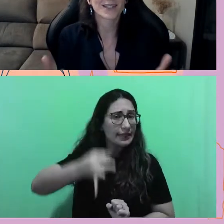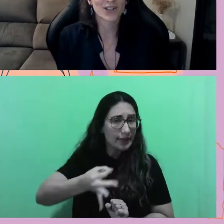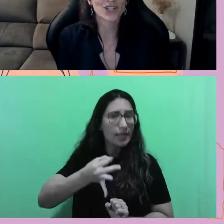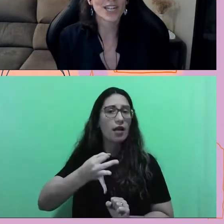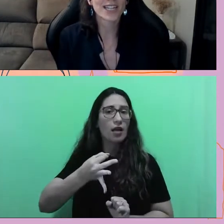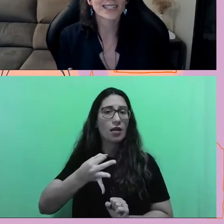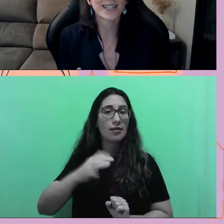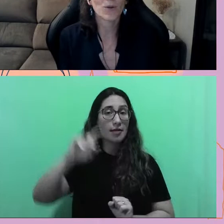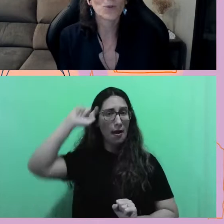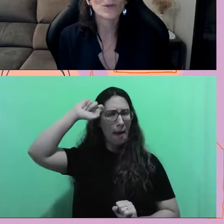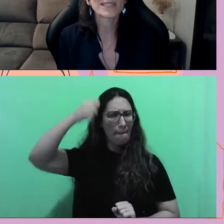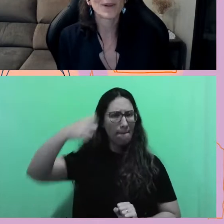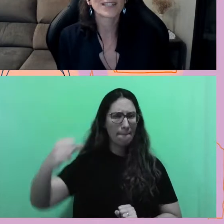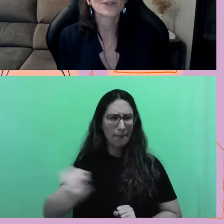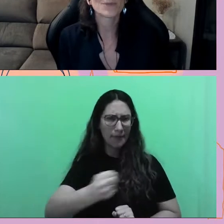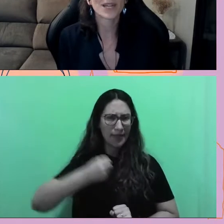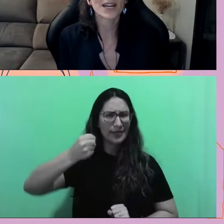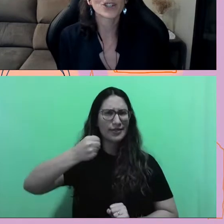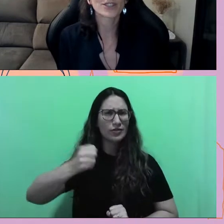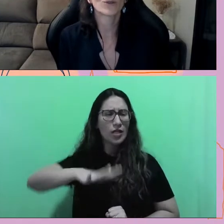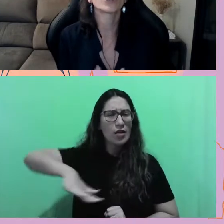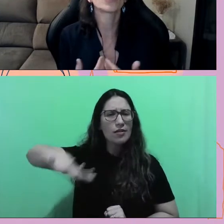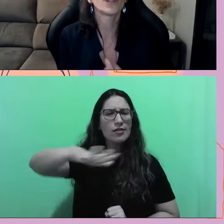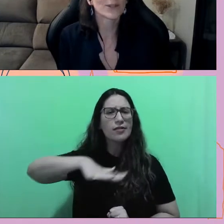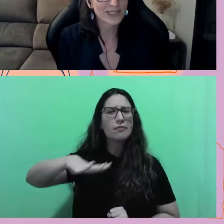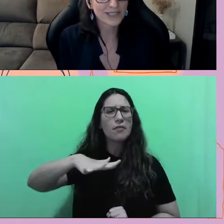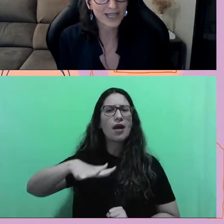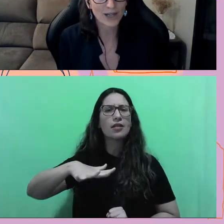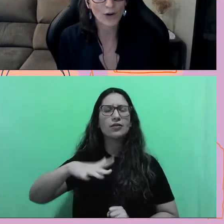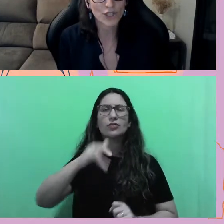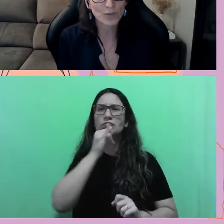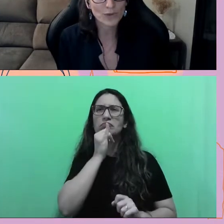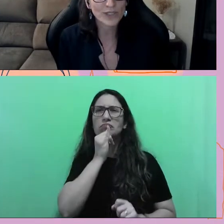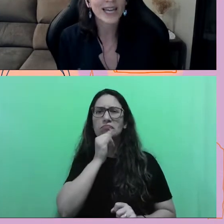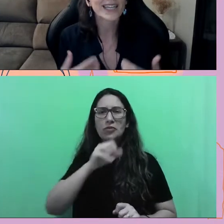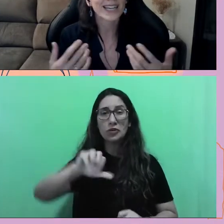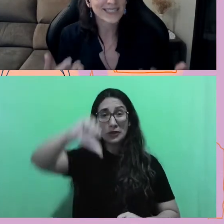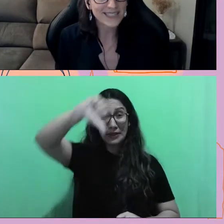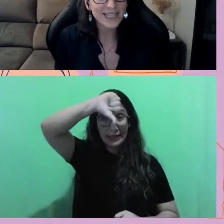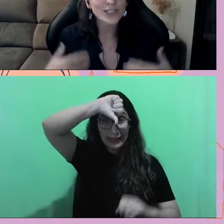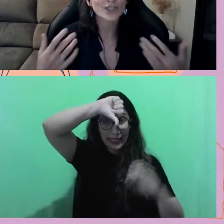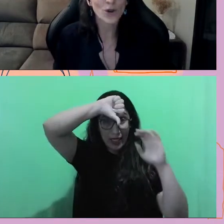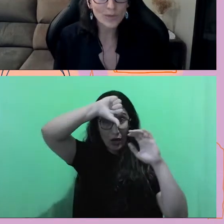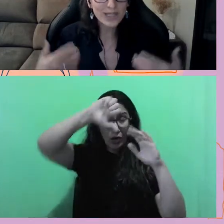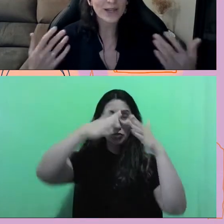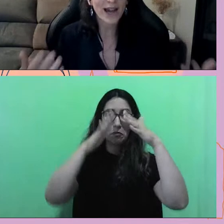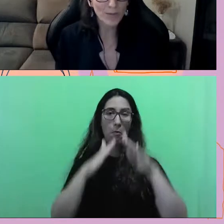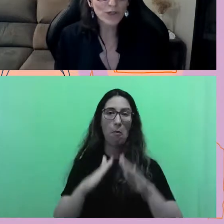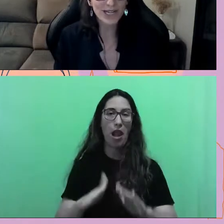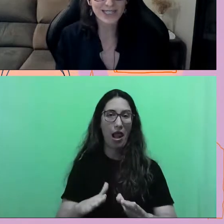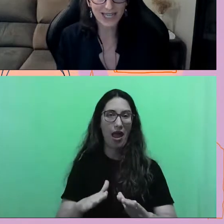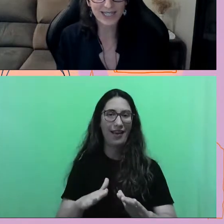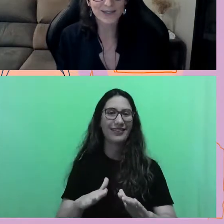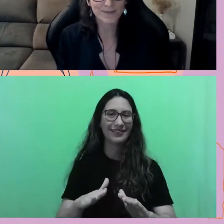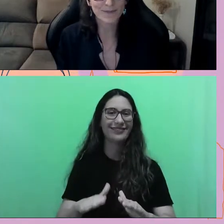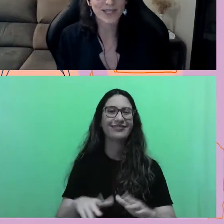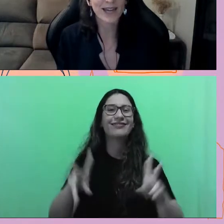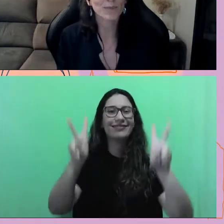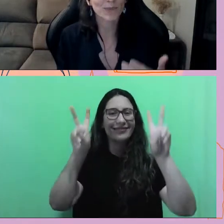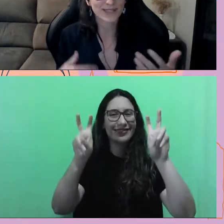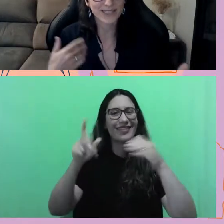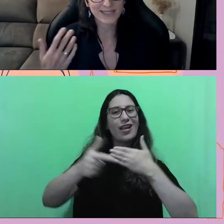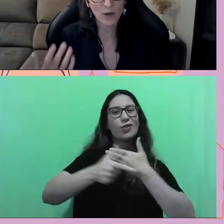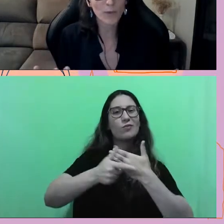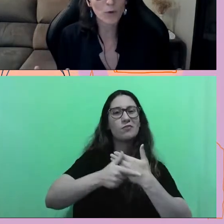a Pretas Cervejeiras é um espaço para desconstruir os estereótipos que existem sobre a mulher negra,